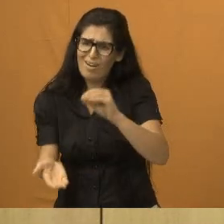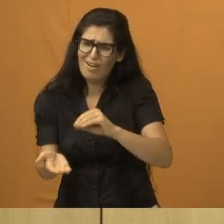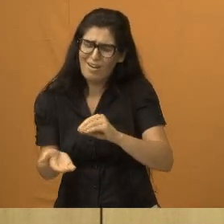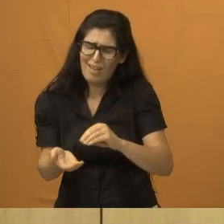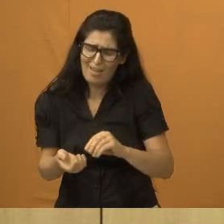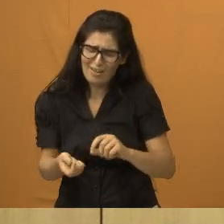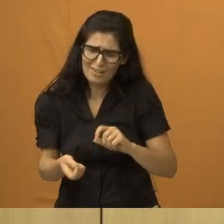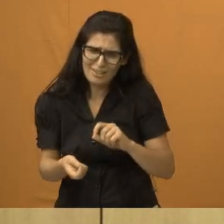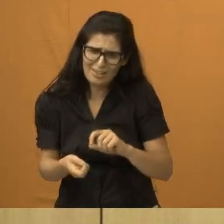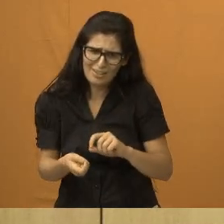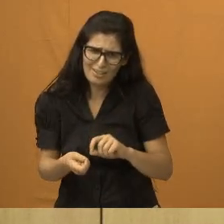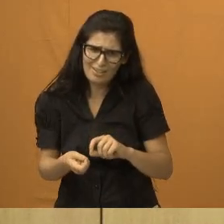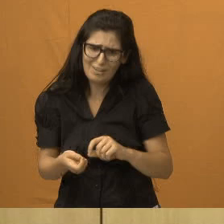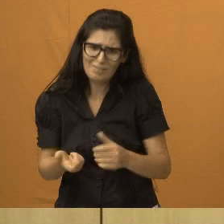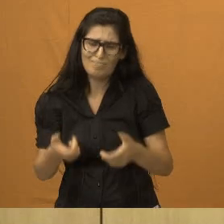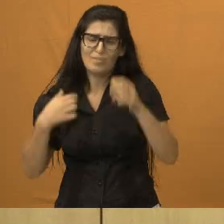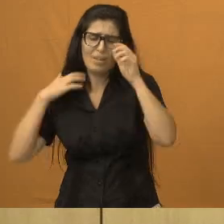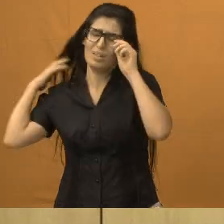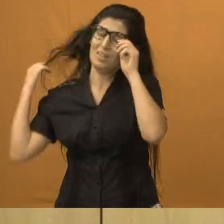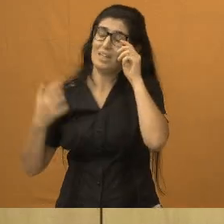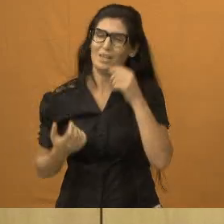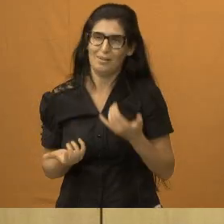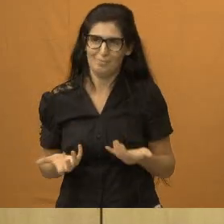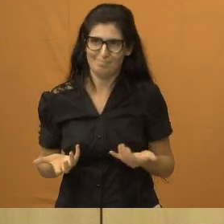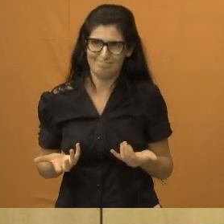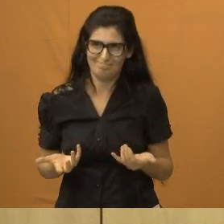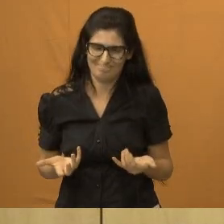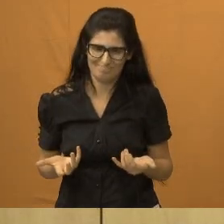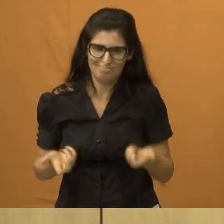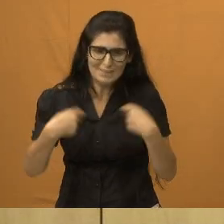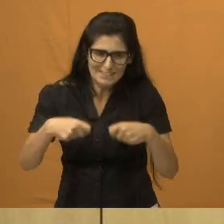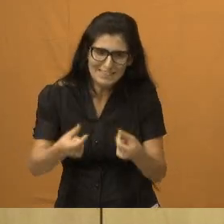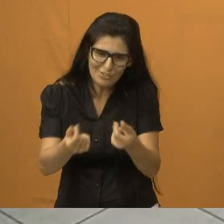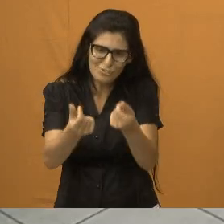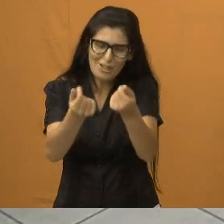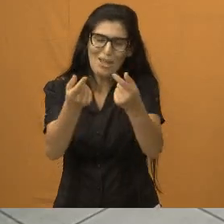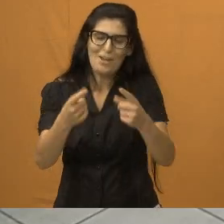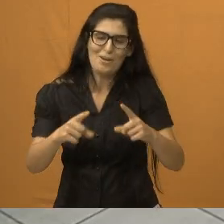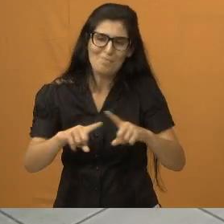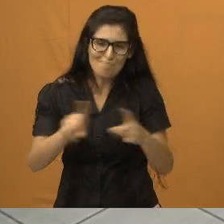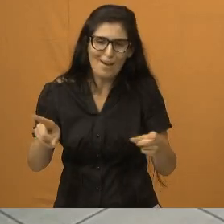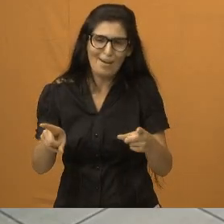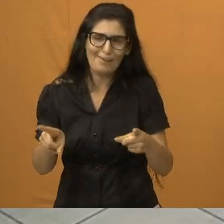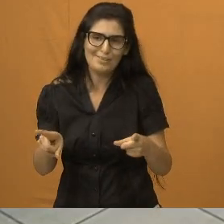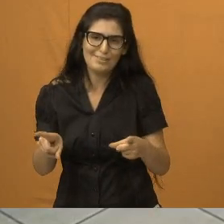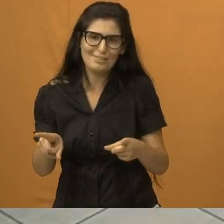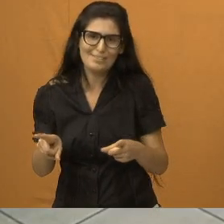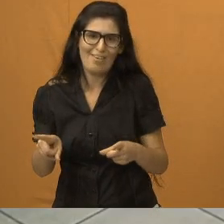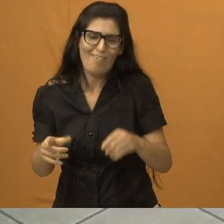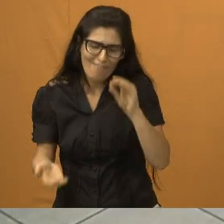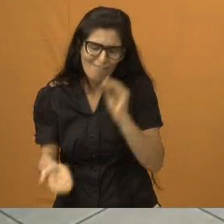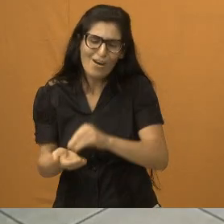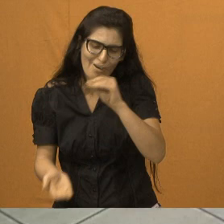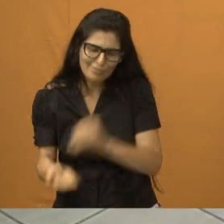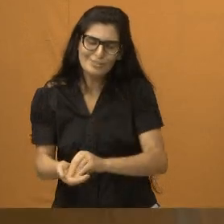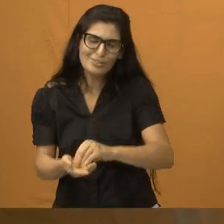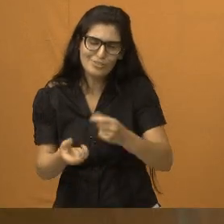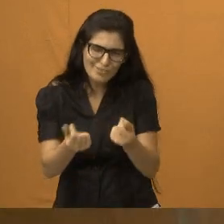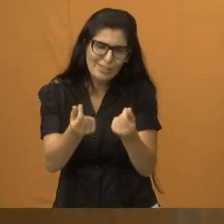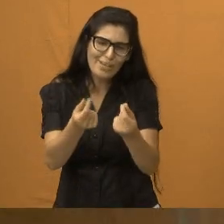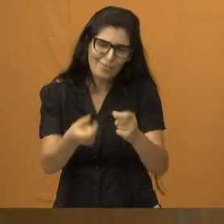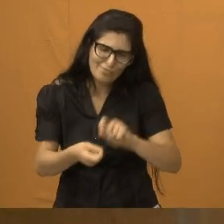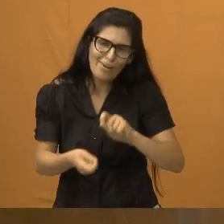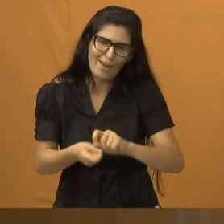públicas de prevenção no município. O que eu poderia complementar, Lucimar, não consigo entrar em todos os detalhes na qual você colocou, mas alguns